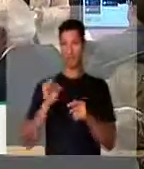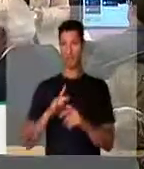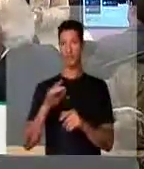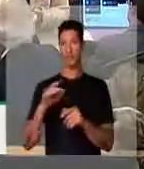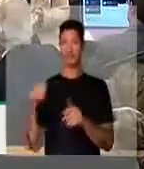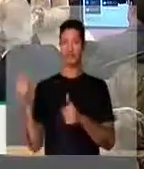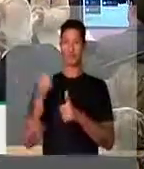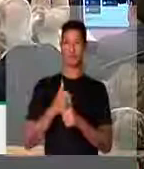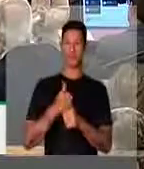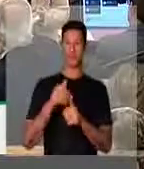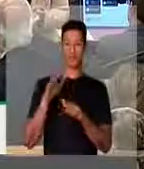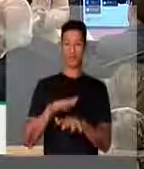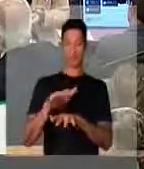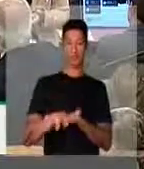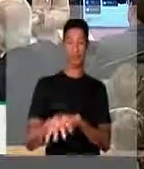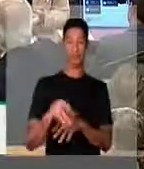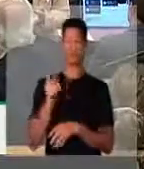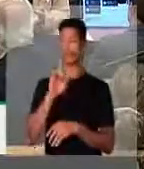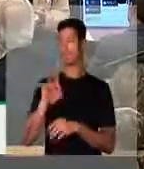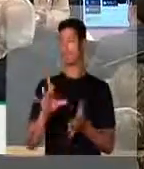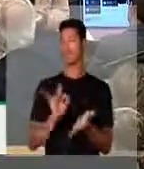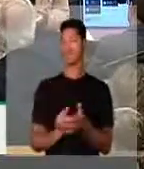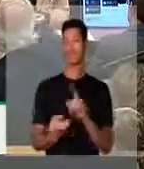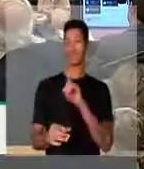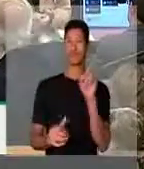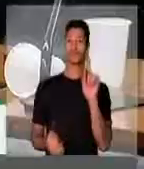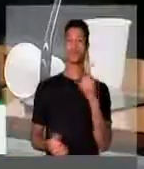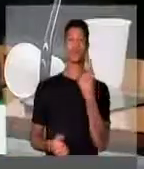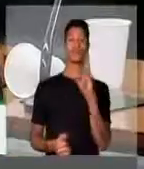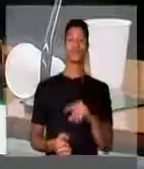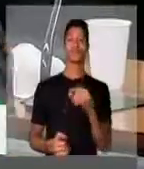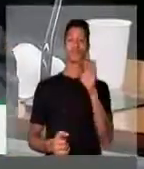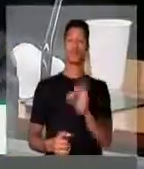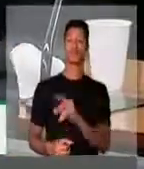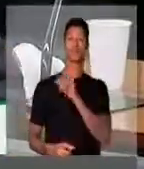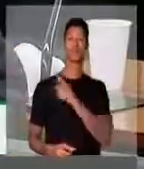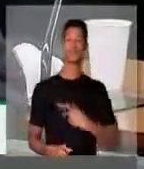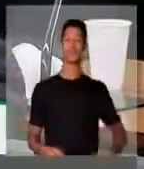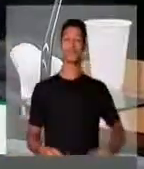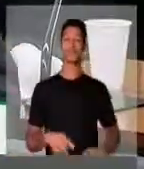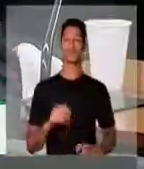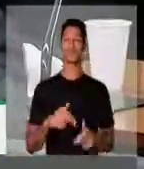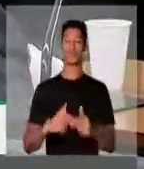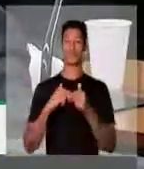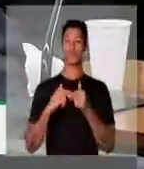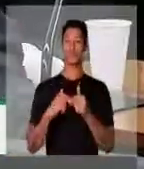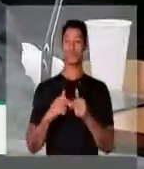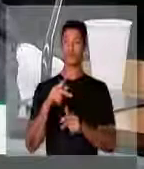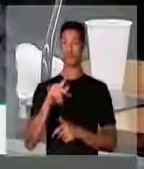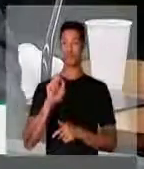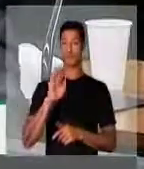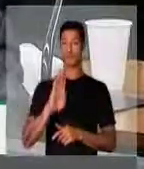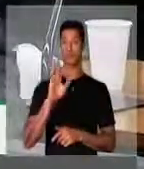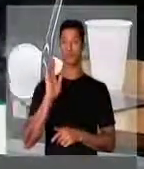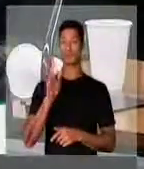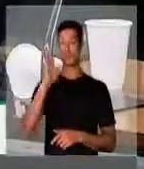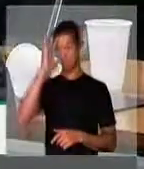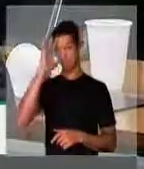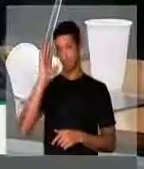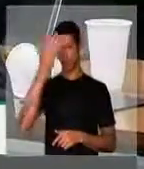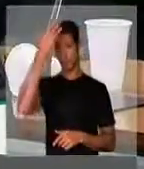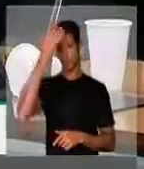apenas de uma ocupação, de uma manifestação. Não é razoável. Não é razoável, senhor presidente. Por isso, o PSB, que já